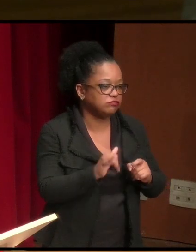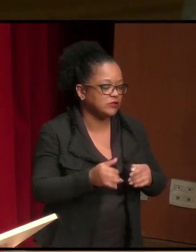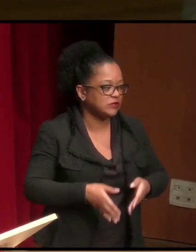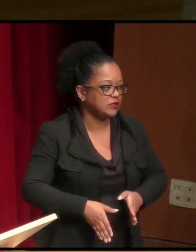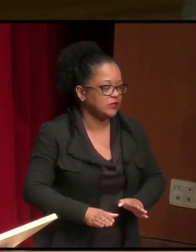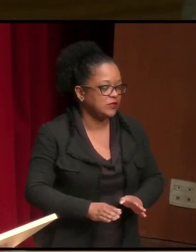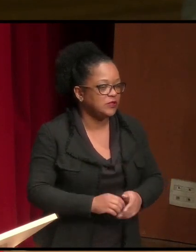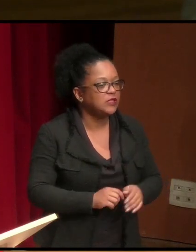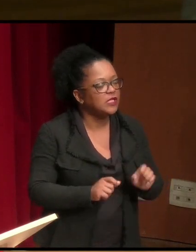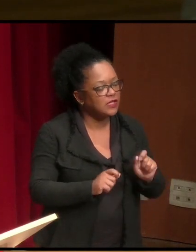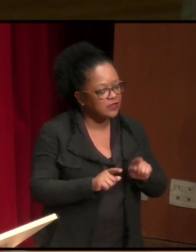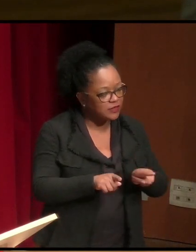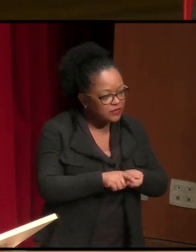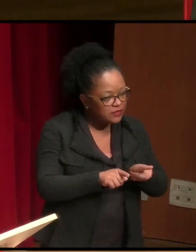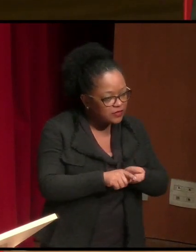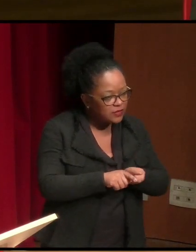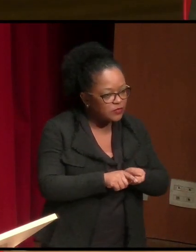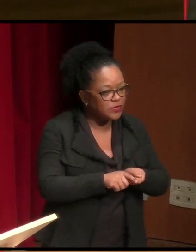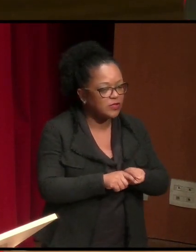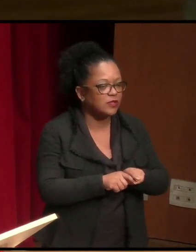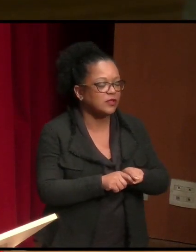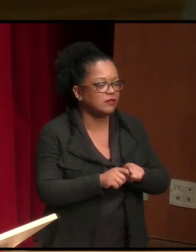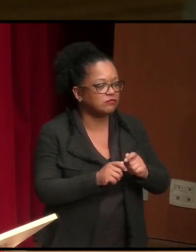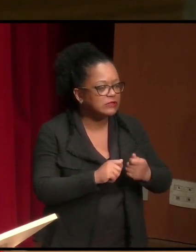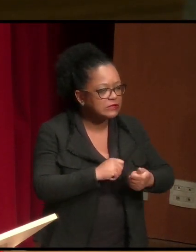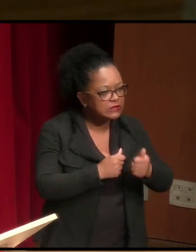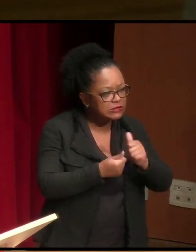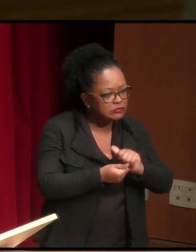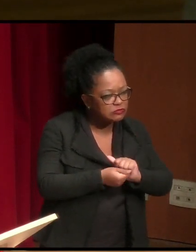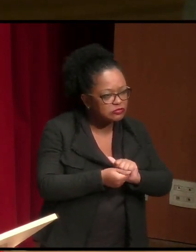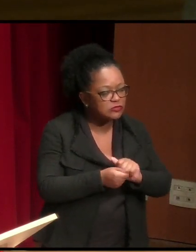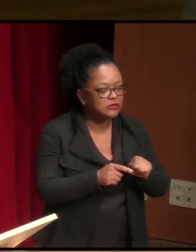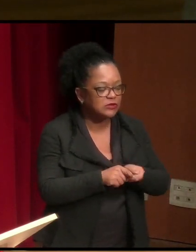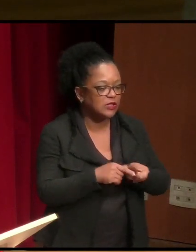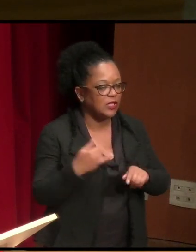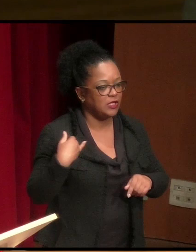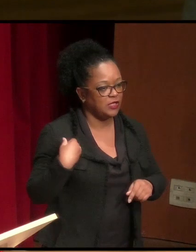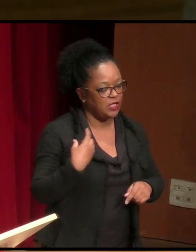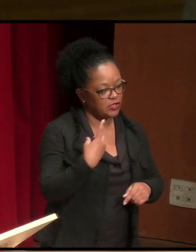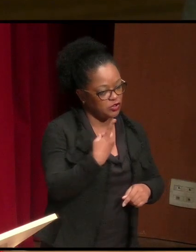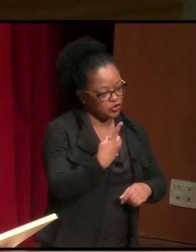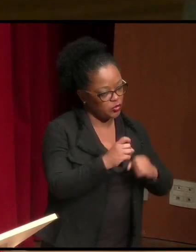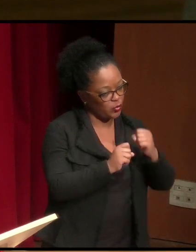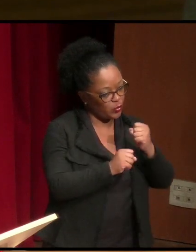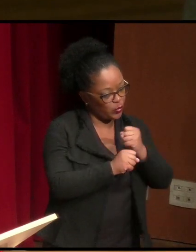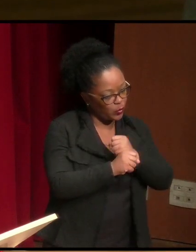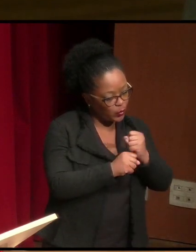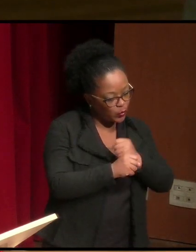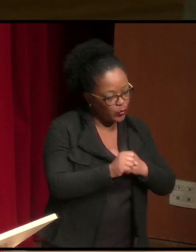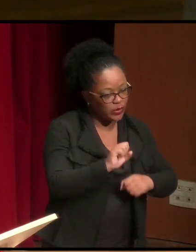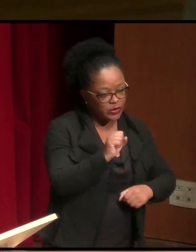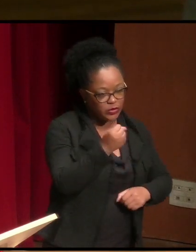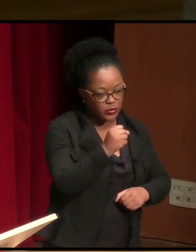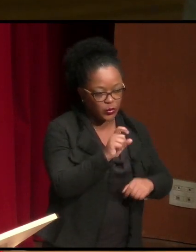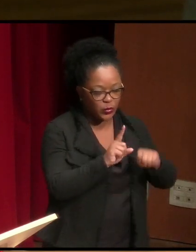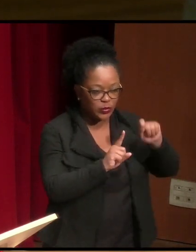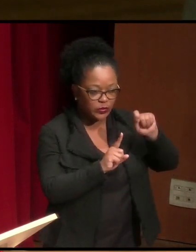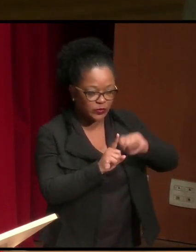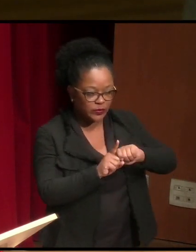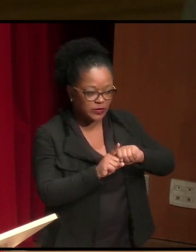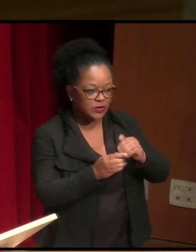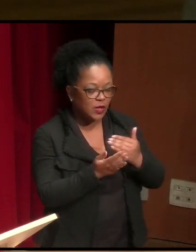reabilitação começou muito cedo, com 1 ano e 8 meses já, Eu estava indo para um processo